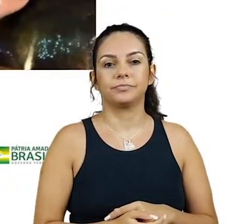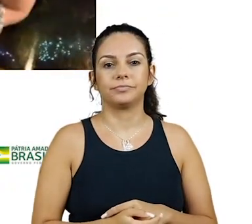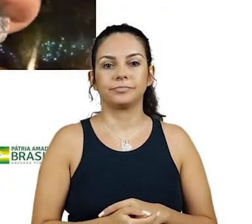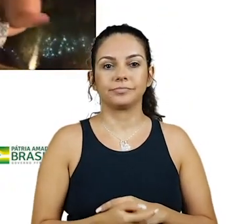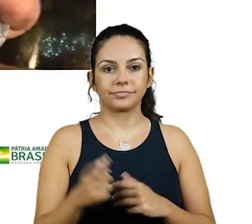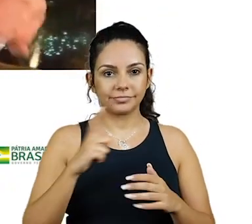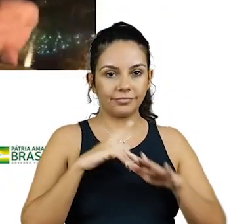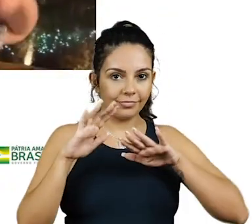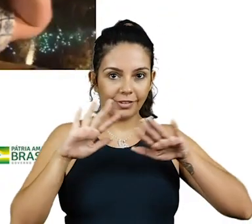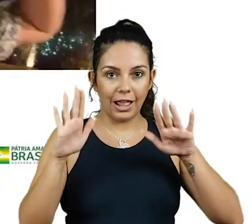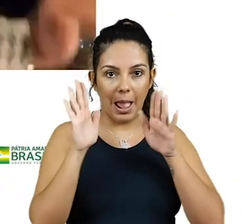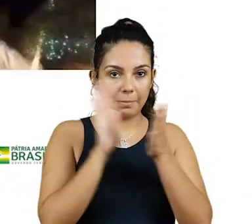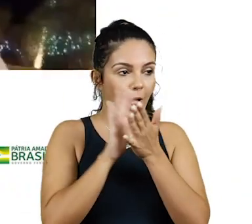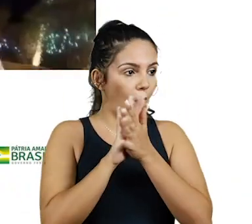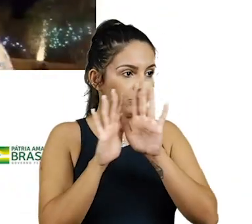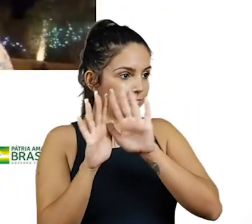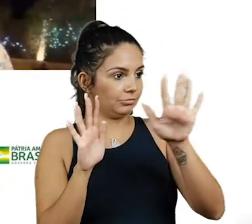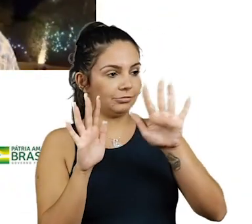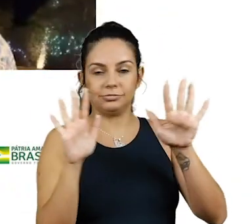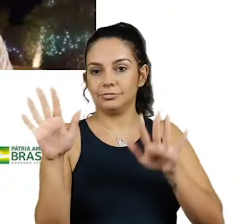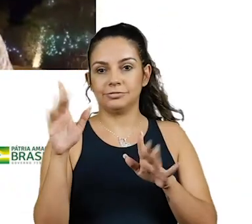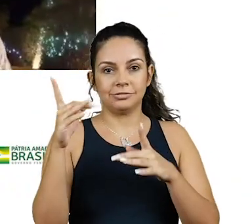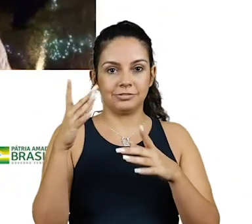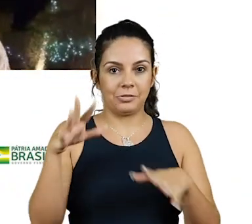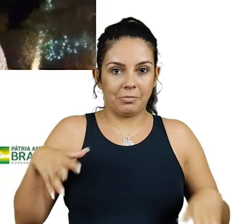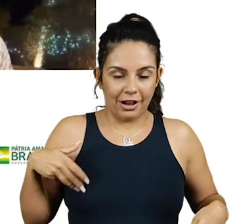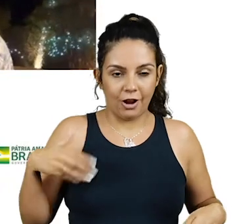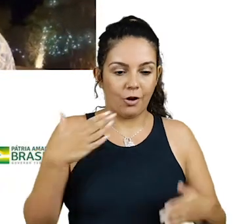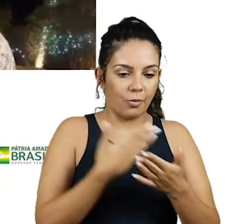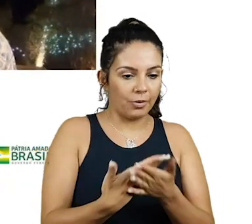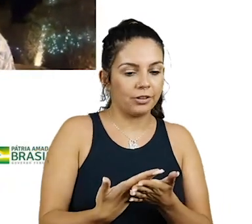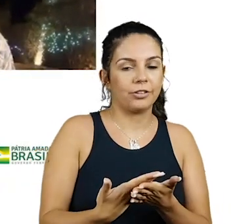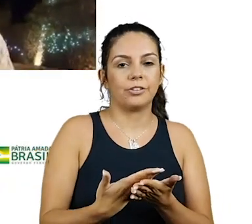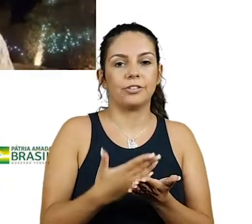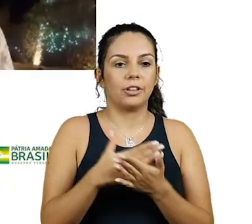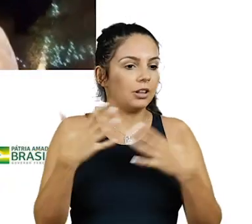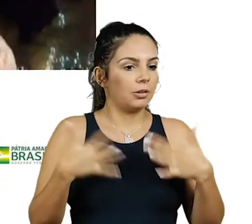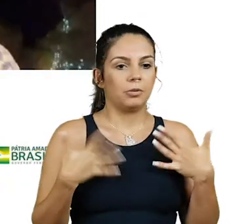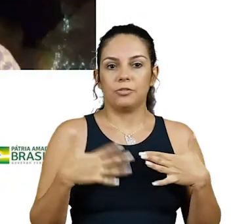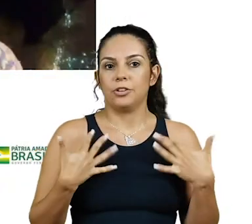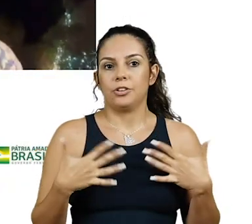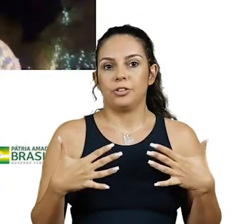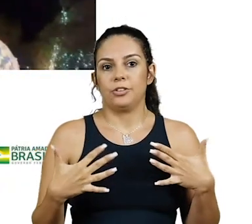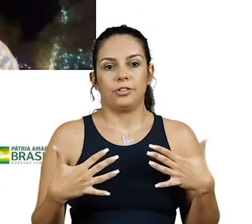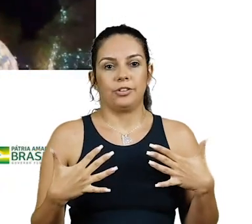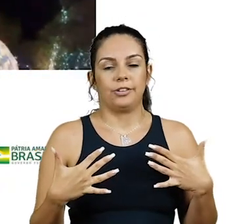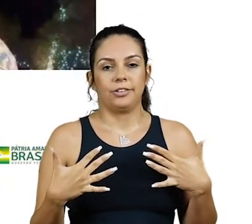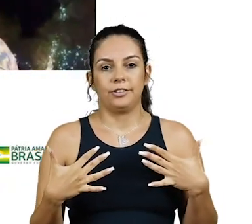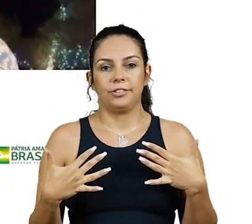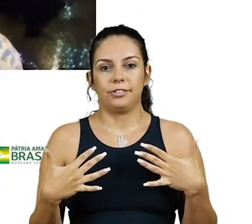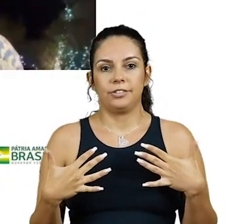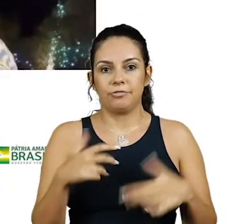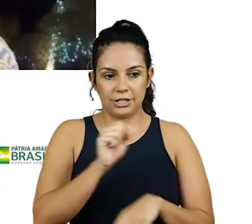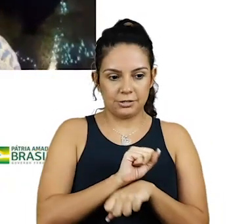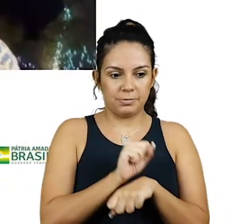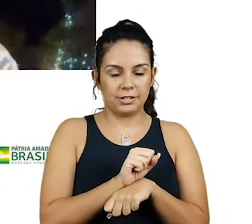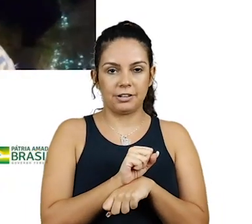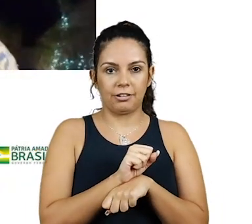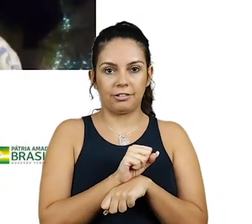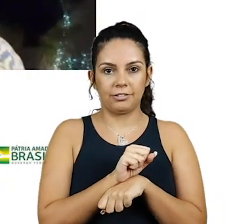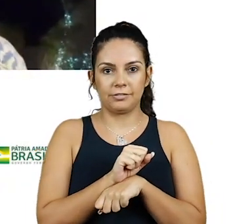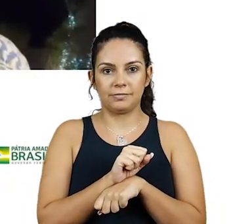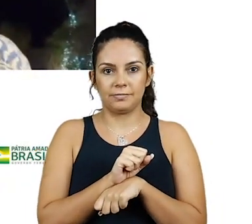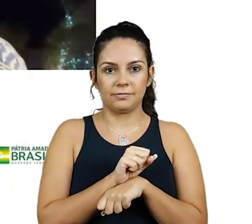marca da mãozinha, assim, dos bichos, assim, ali. E aí eu comecei a ficar totalmente apavorado, montei guarda e